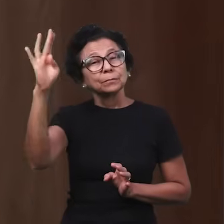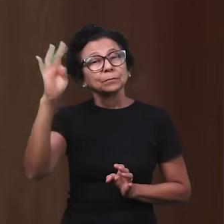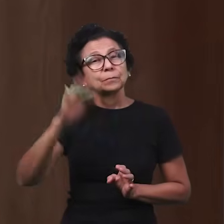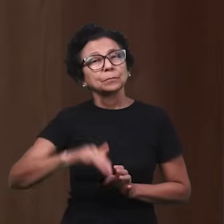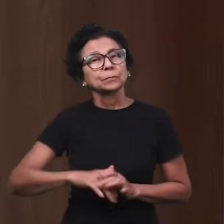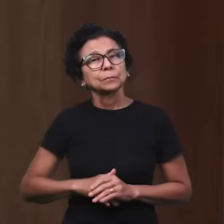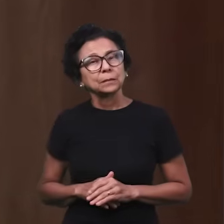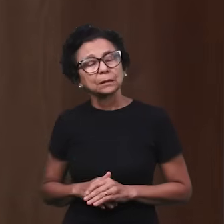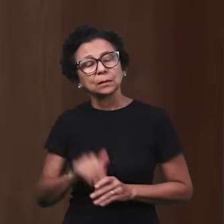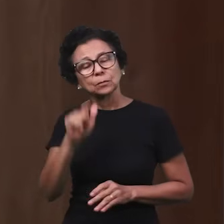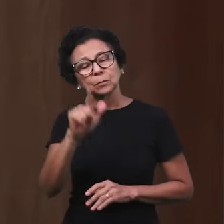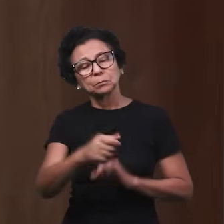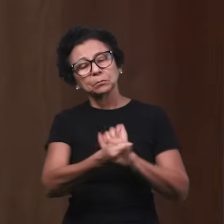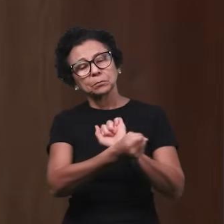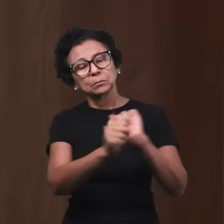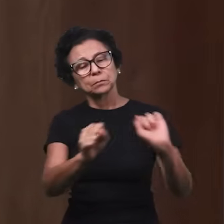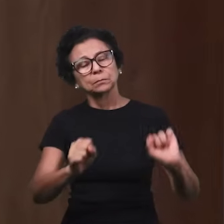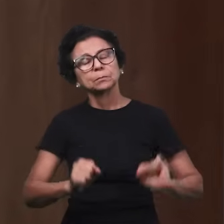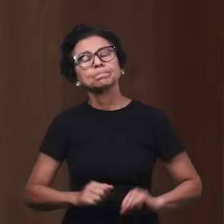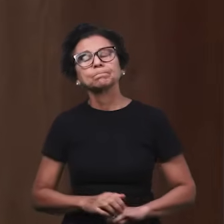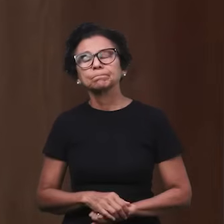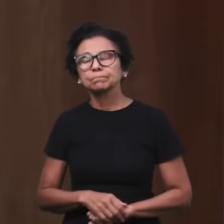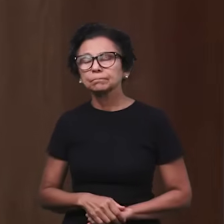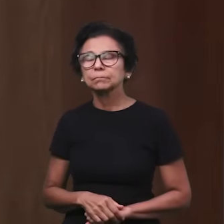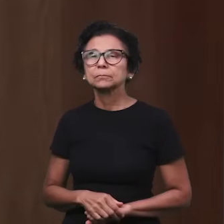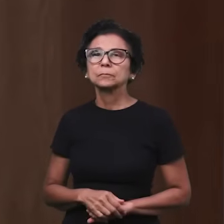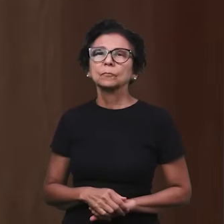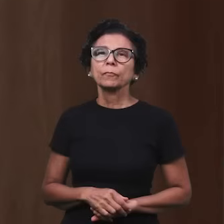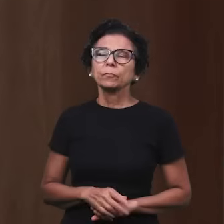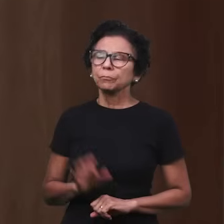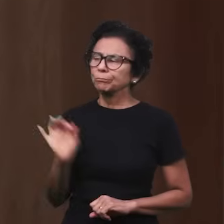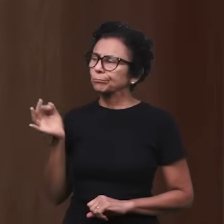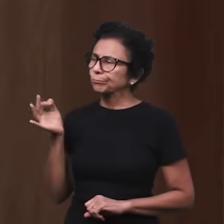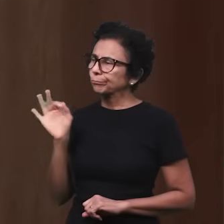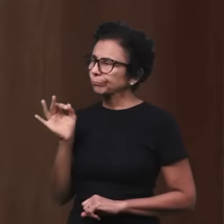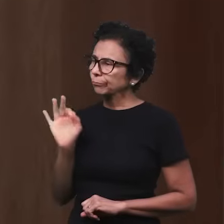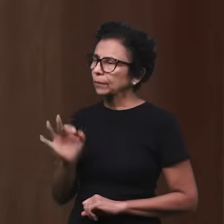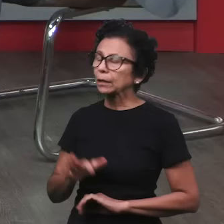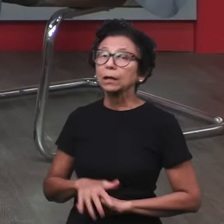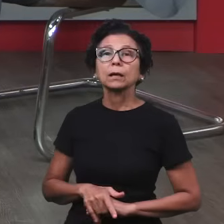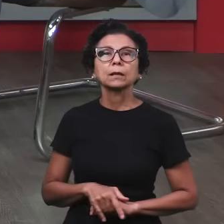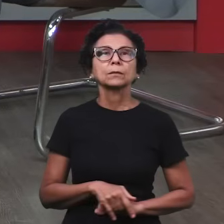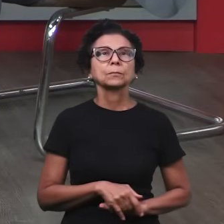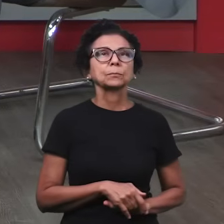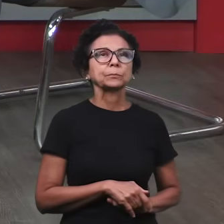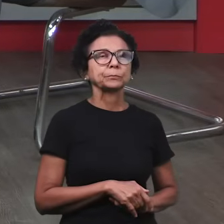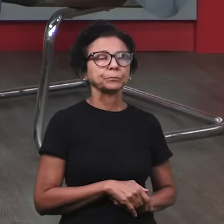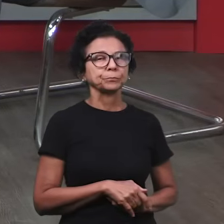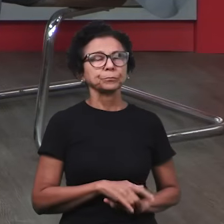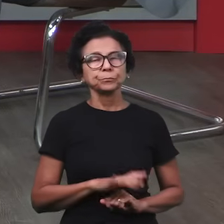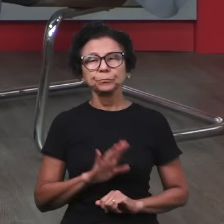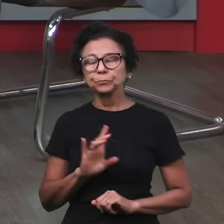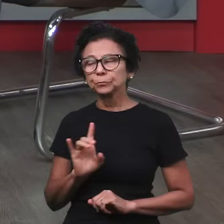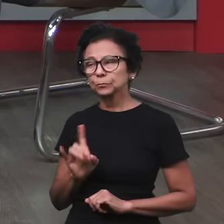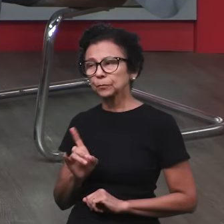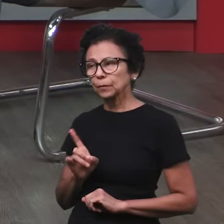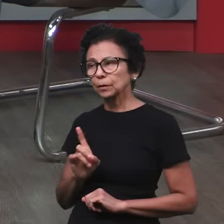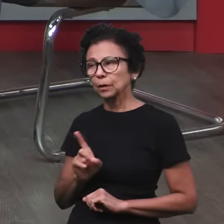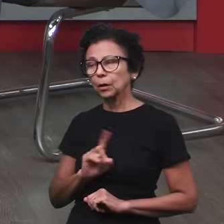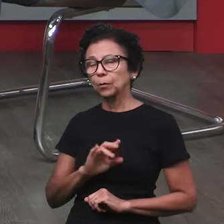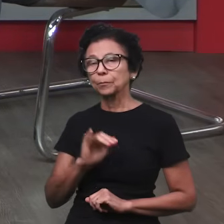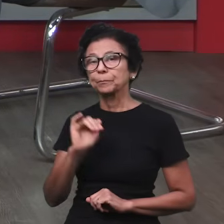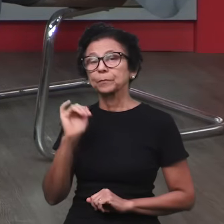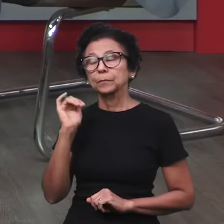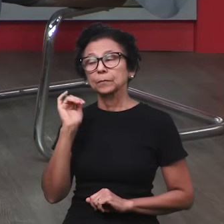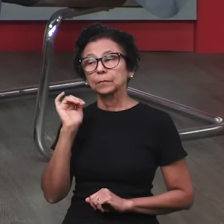o ponto fundamental para a libertação daquela pessoa. Você falou é muito bom, Amadeu, que justamente